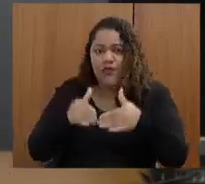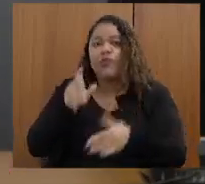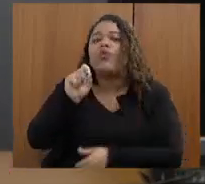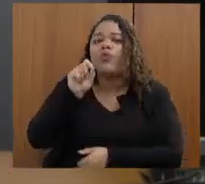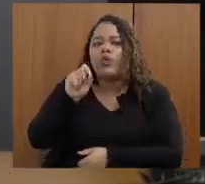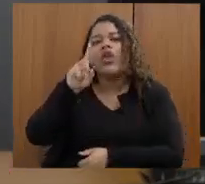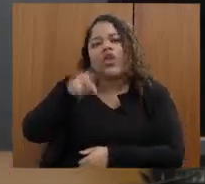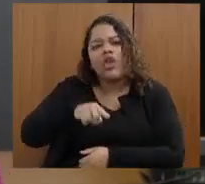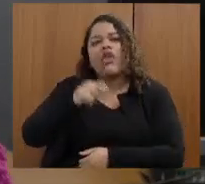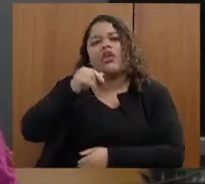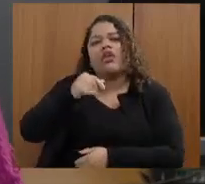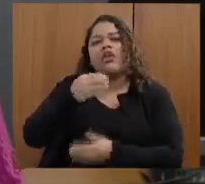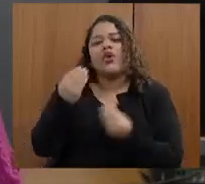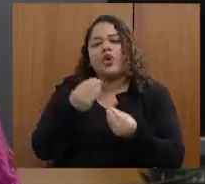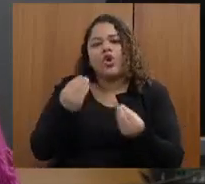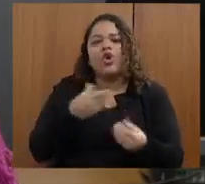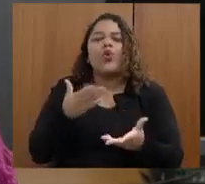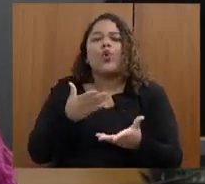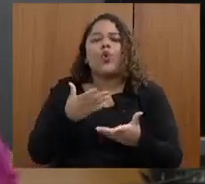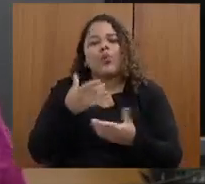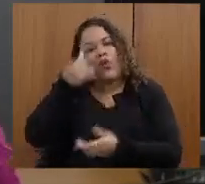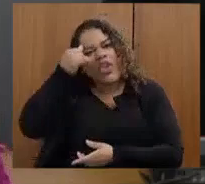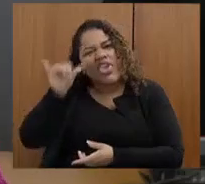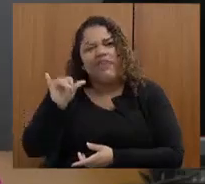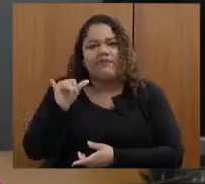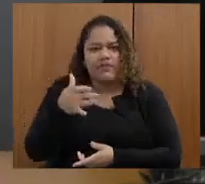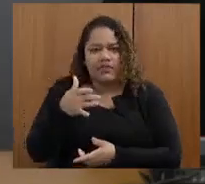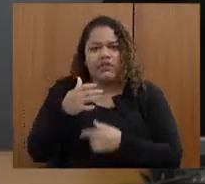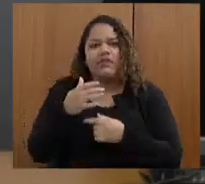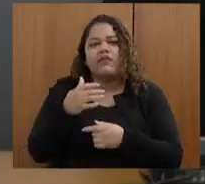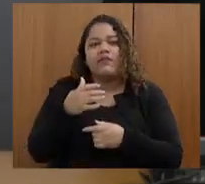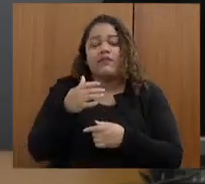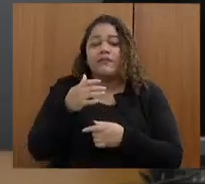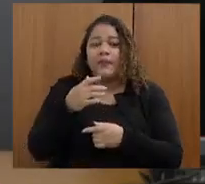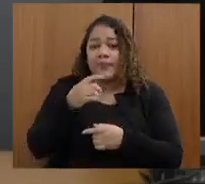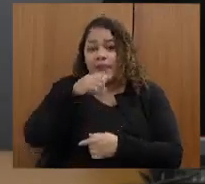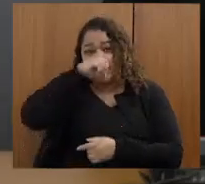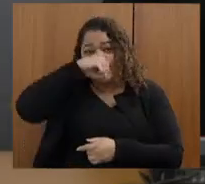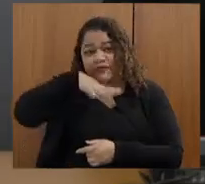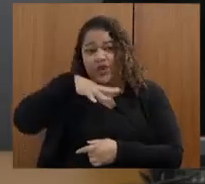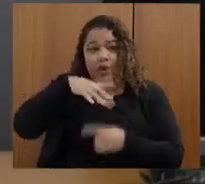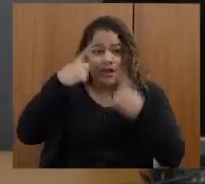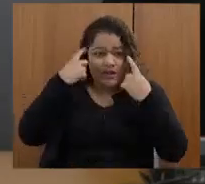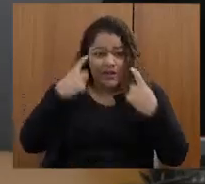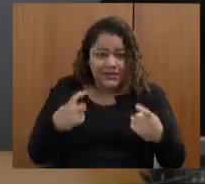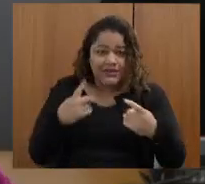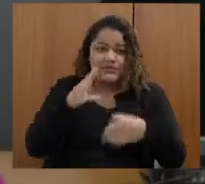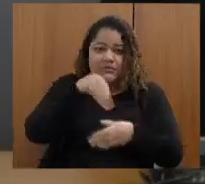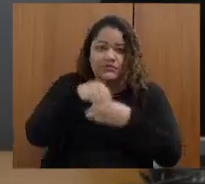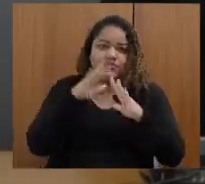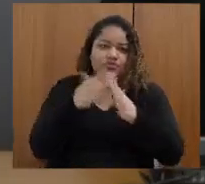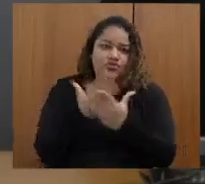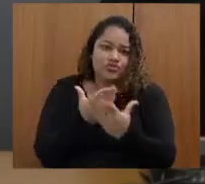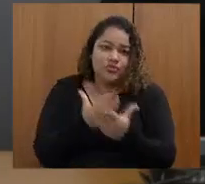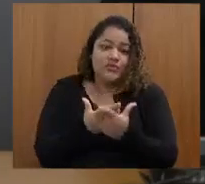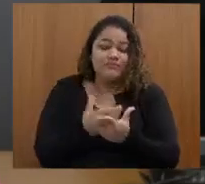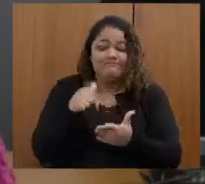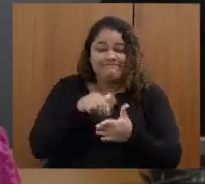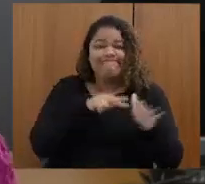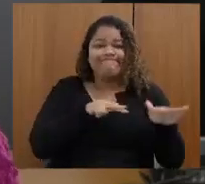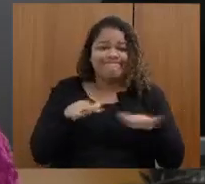né a violência contra as escolas e nós iniciamos lamentavelmente mais uma semana né de mais um ataque